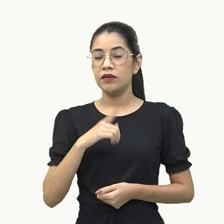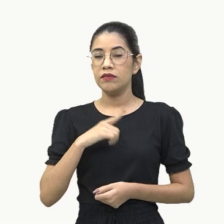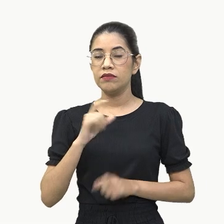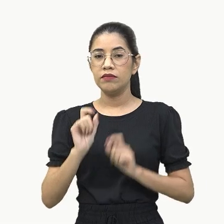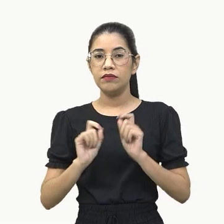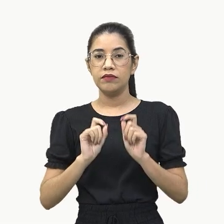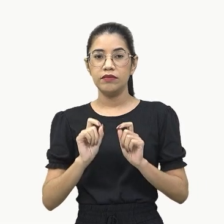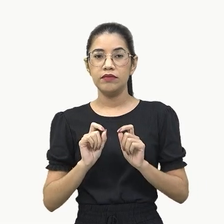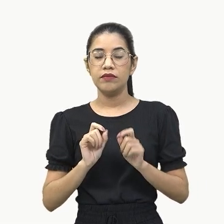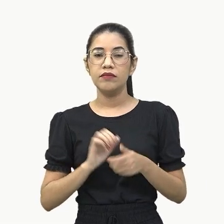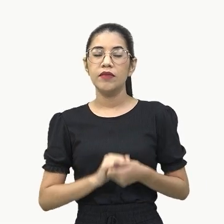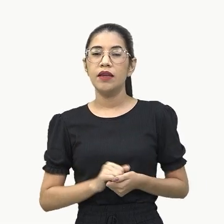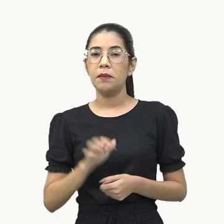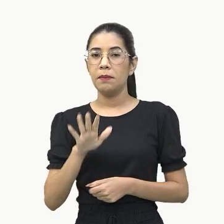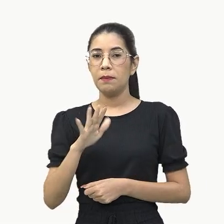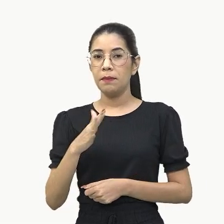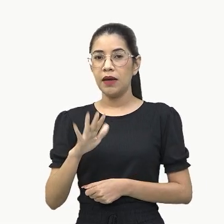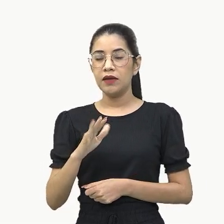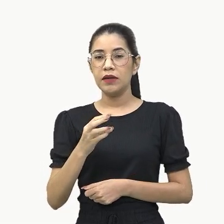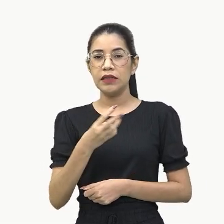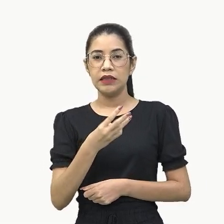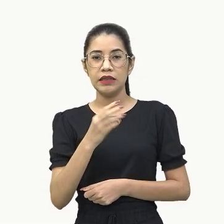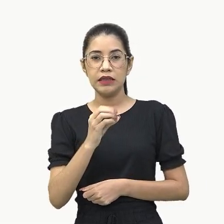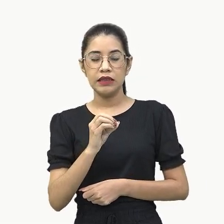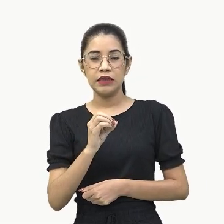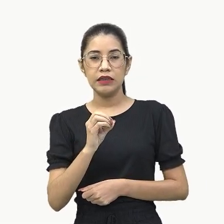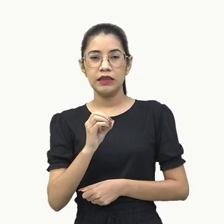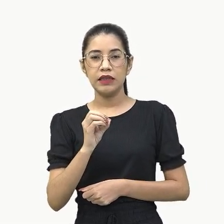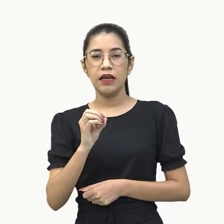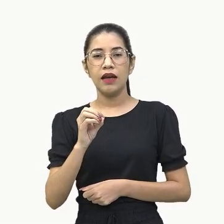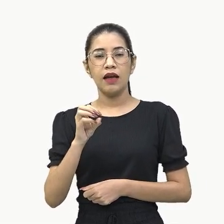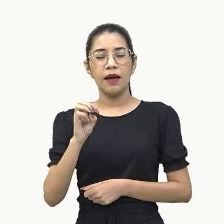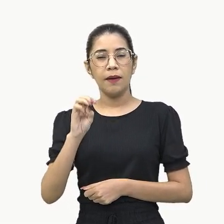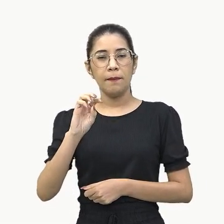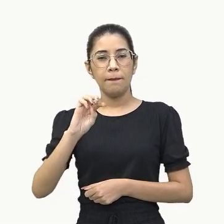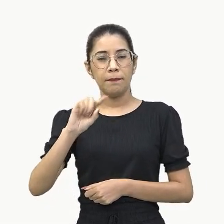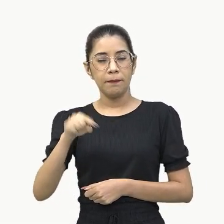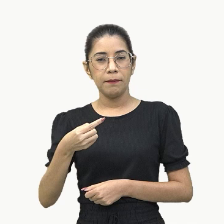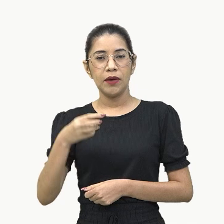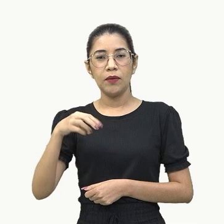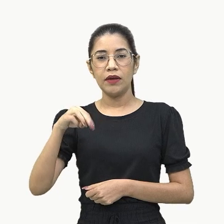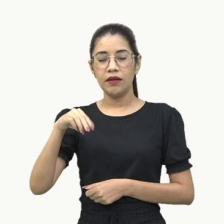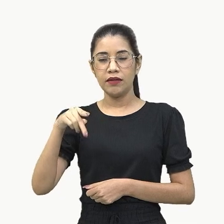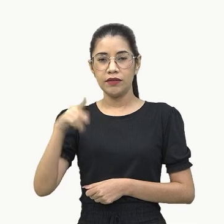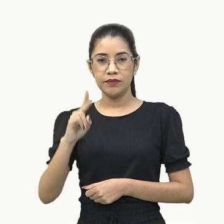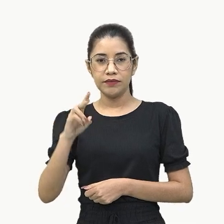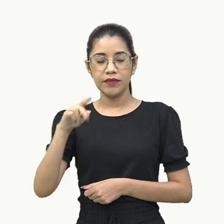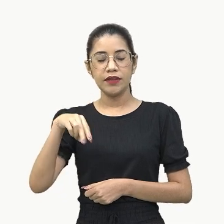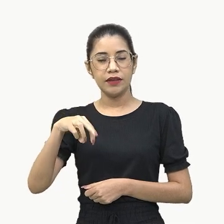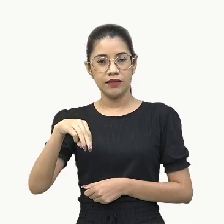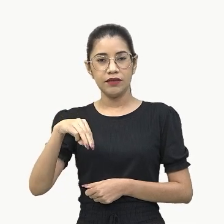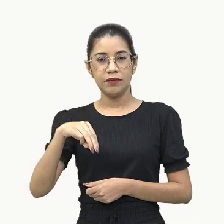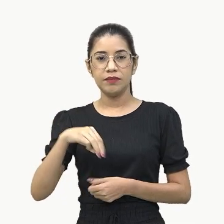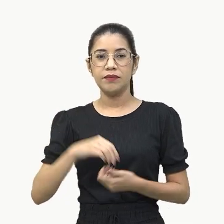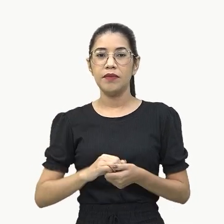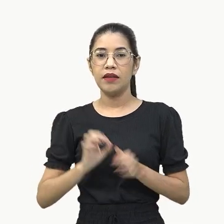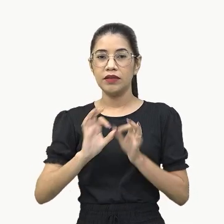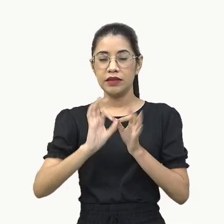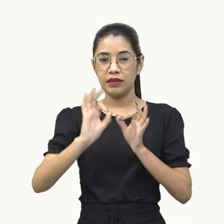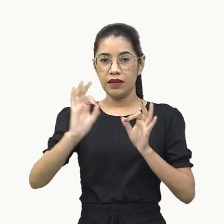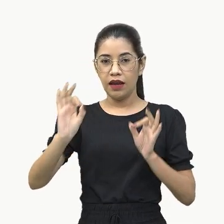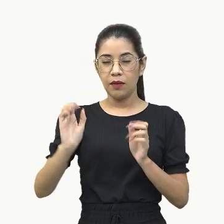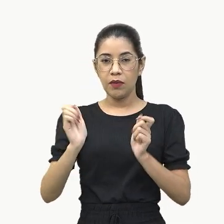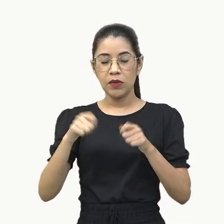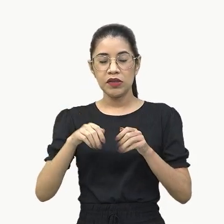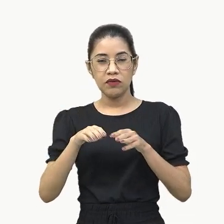observar aproximadamente 30.000 km de ferrovias para o tráfego tá bom E aí se a gente